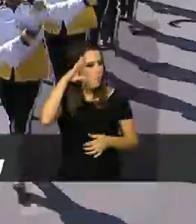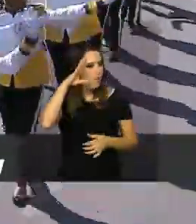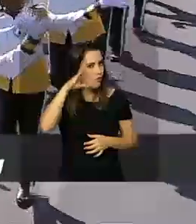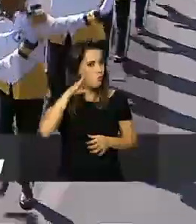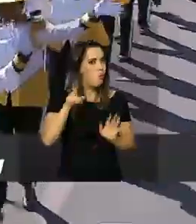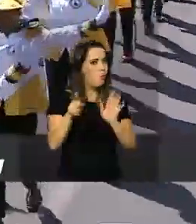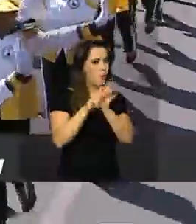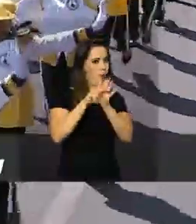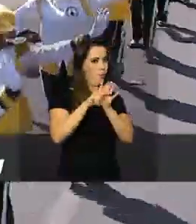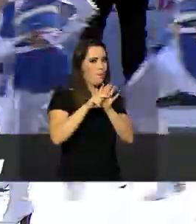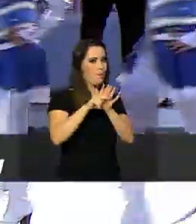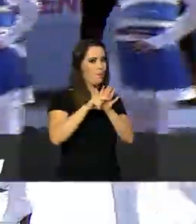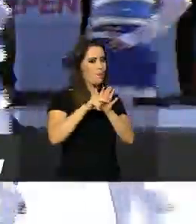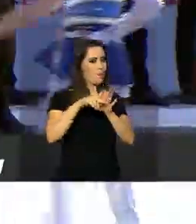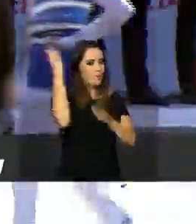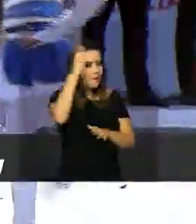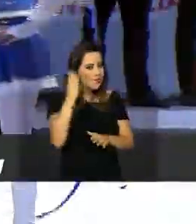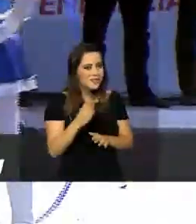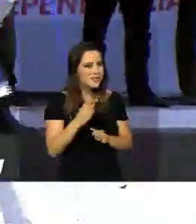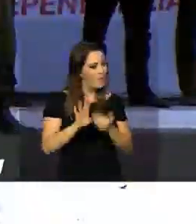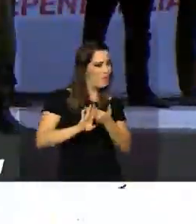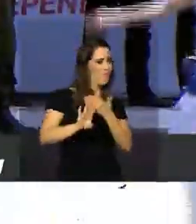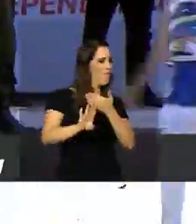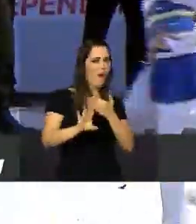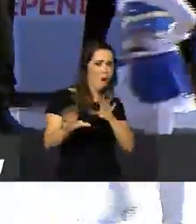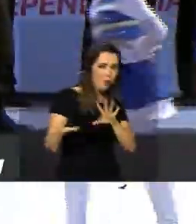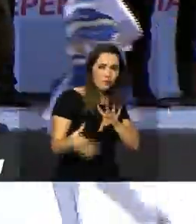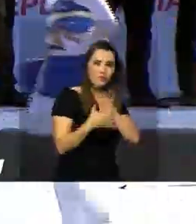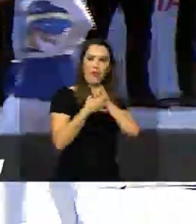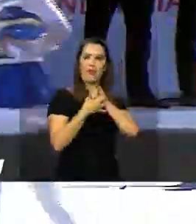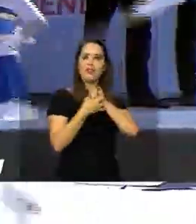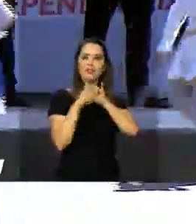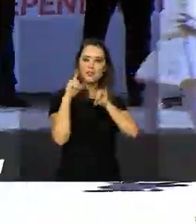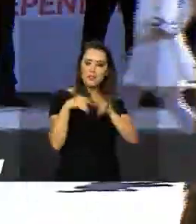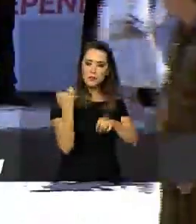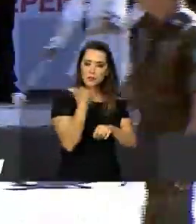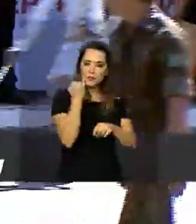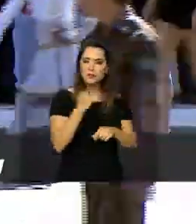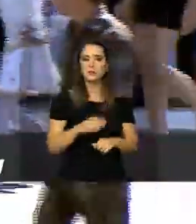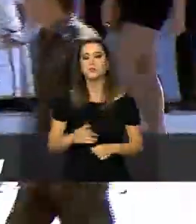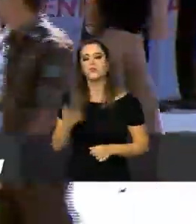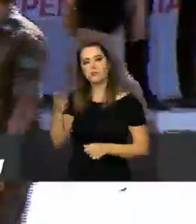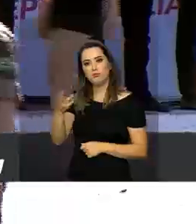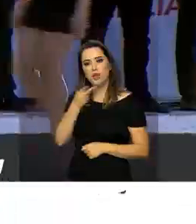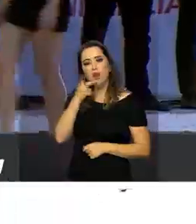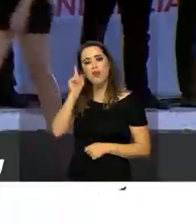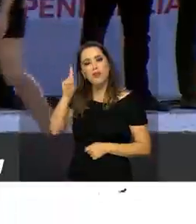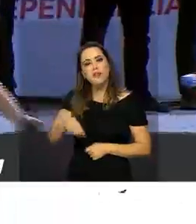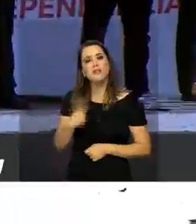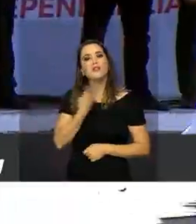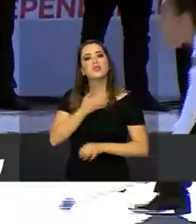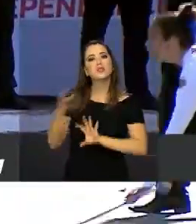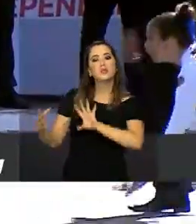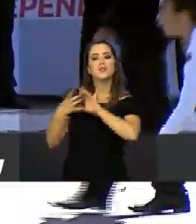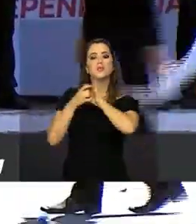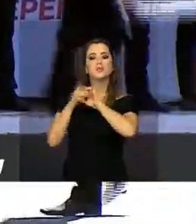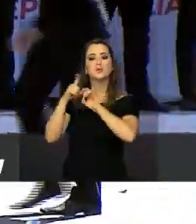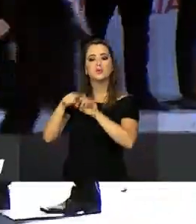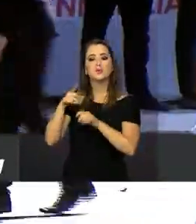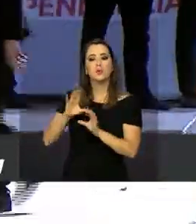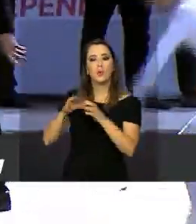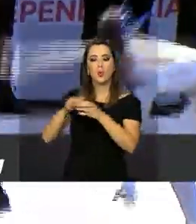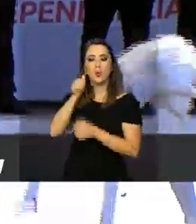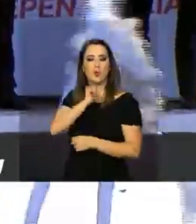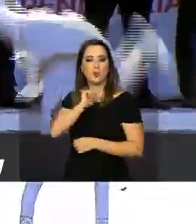Brasil. Deles, né? Isso mesmo. Então, é muito importante ter essa sinergia. E falando sobre essa aproximação, Major Rocha, a participação